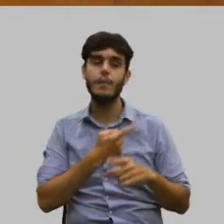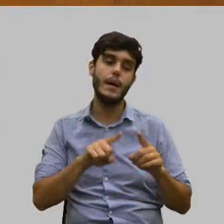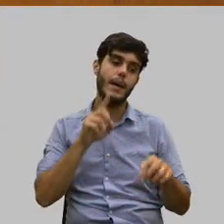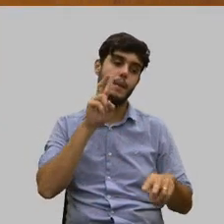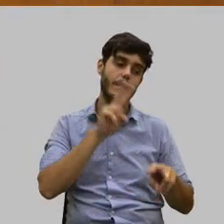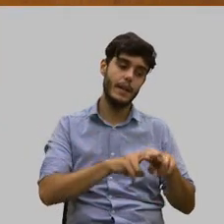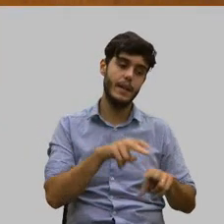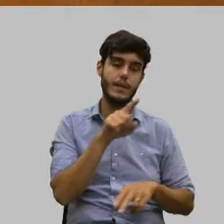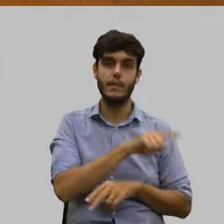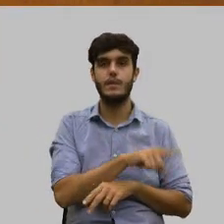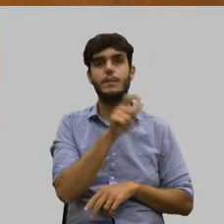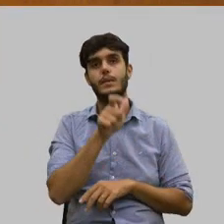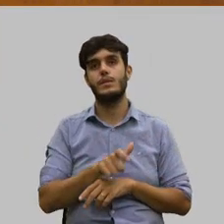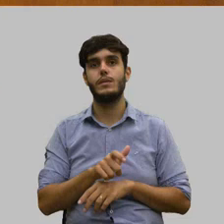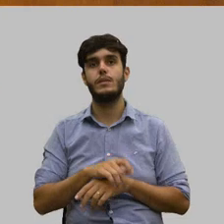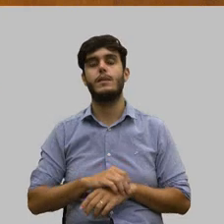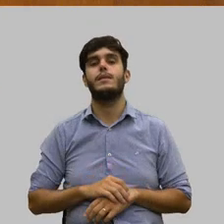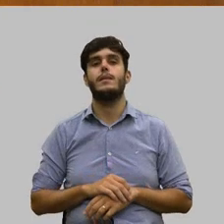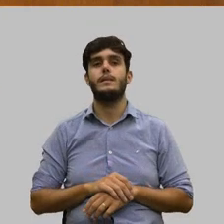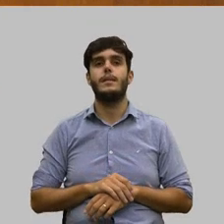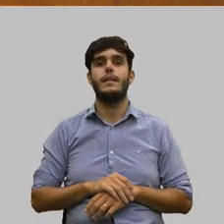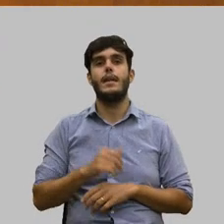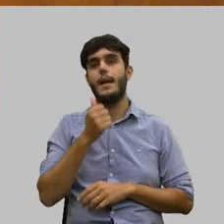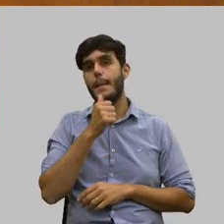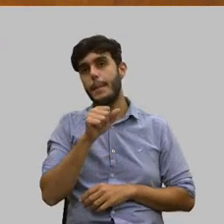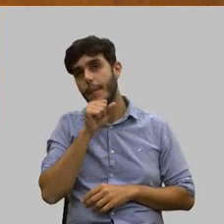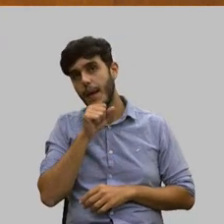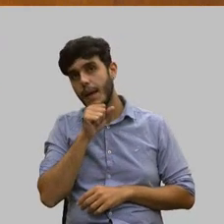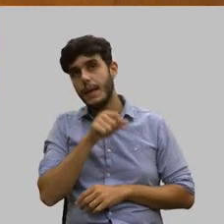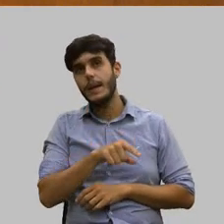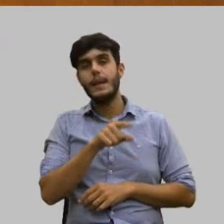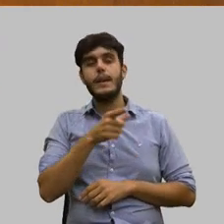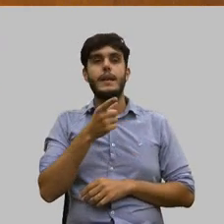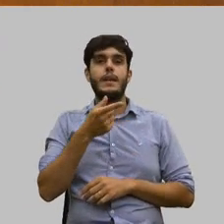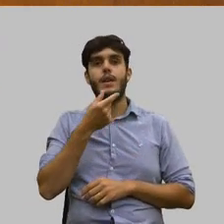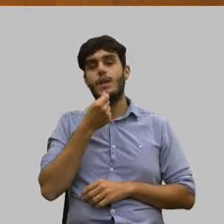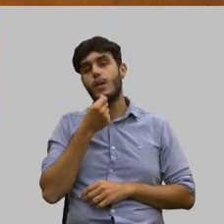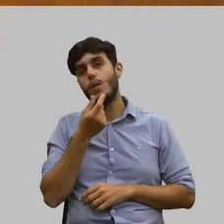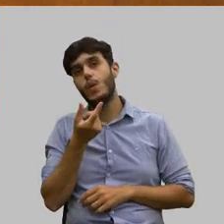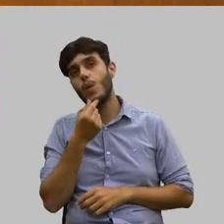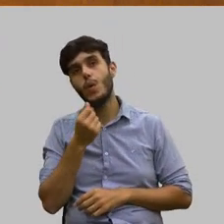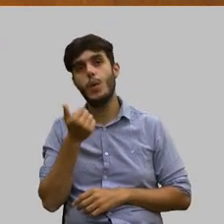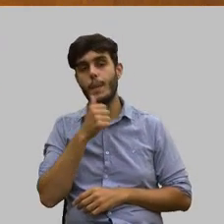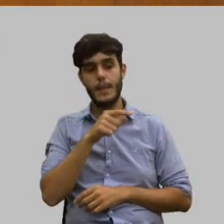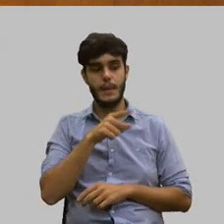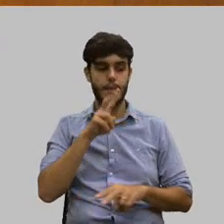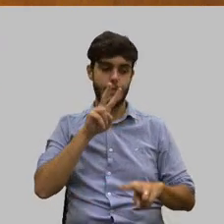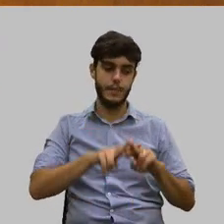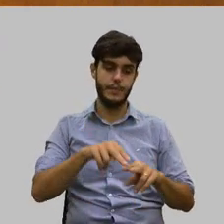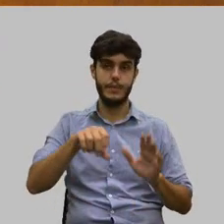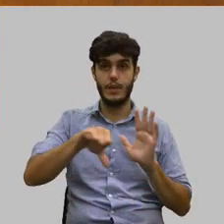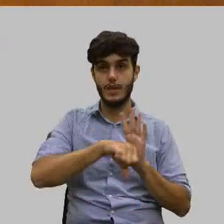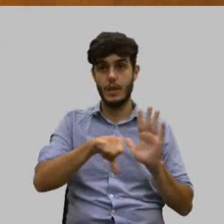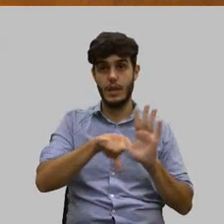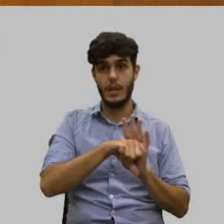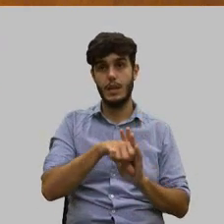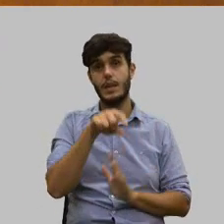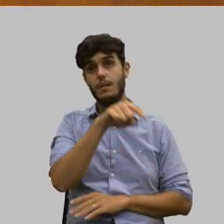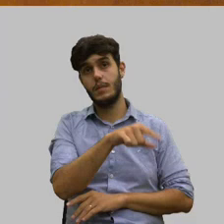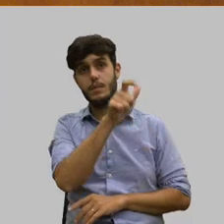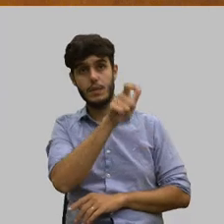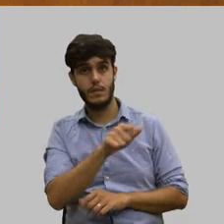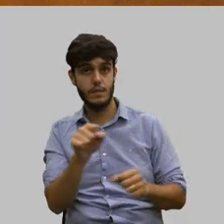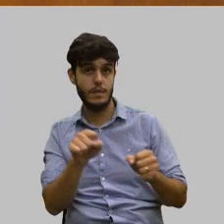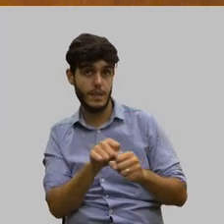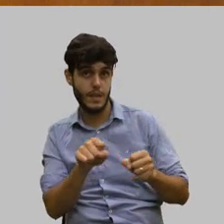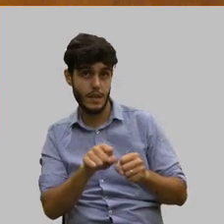uma outra parte que é a mãe do criminoso é o pai a família do a família do criminoso é desagradada